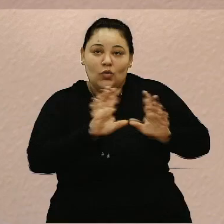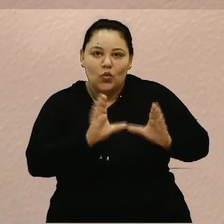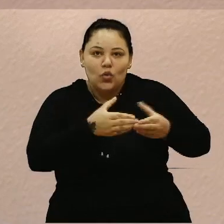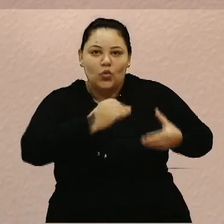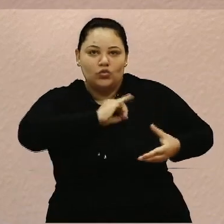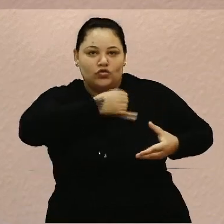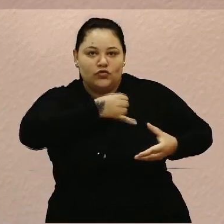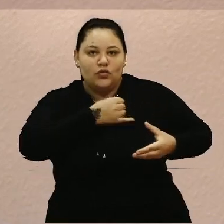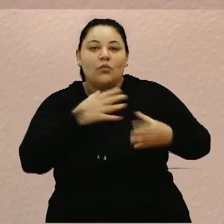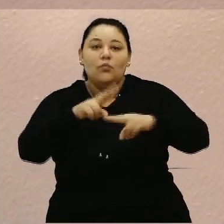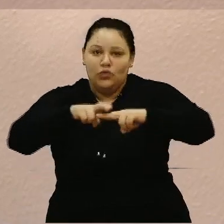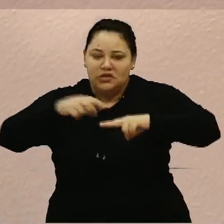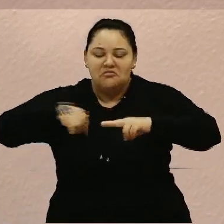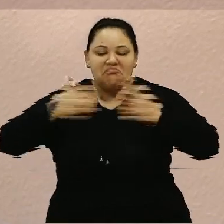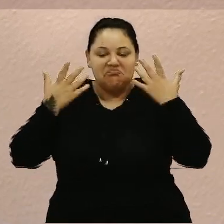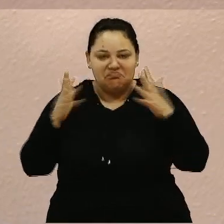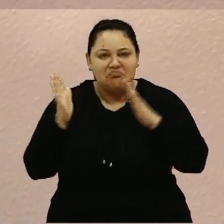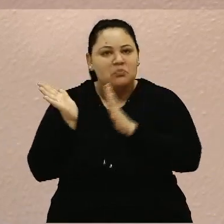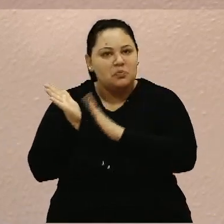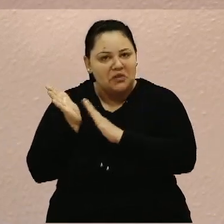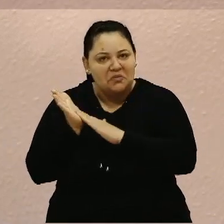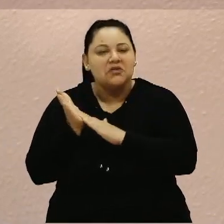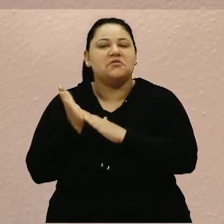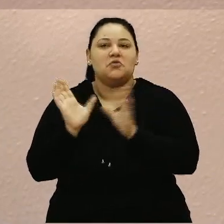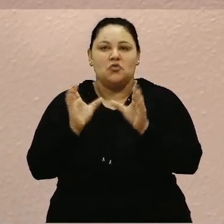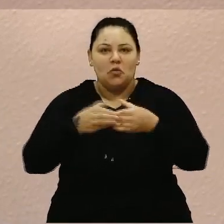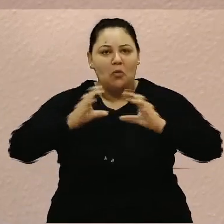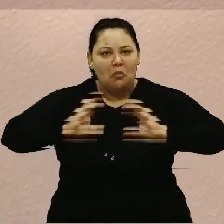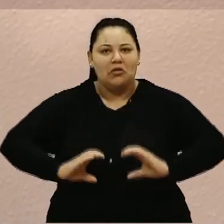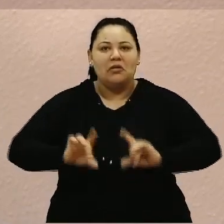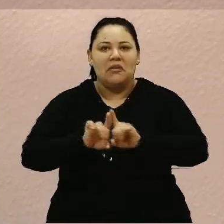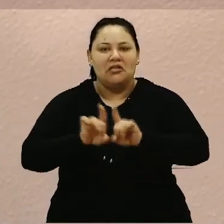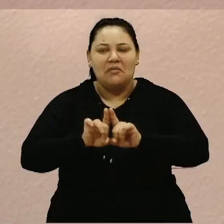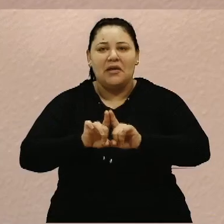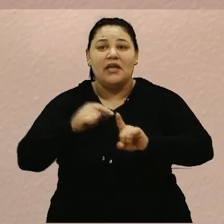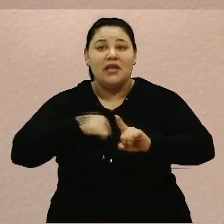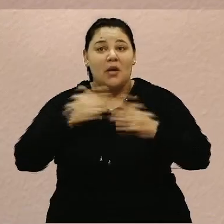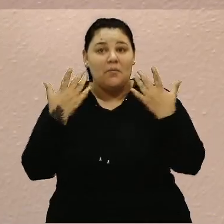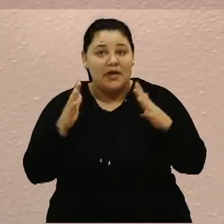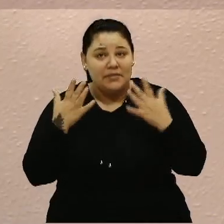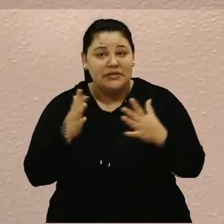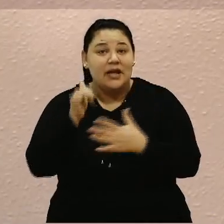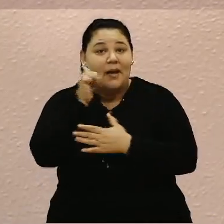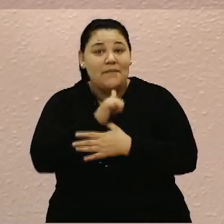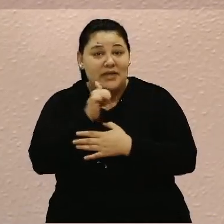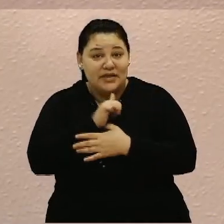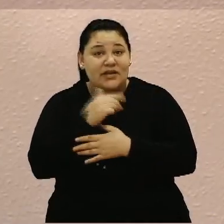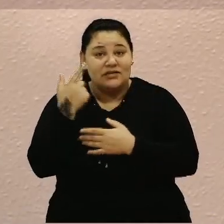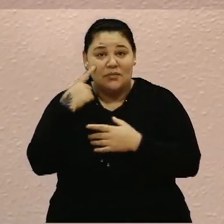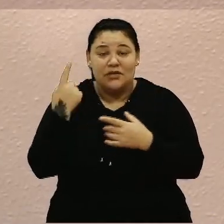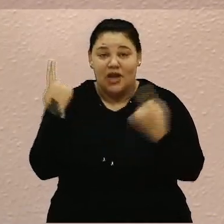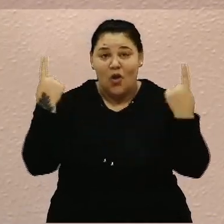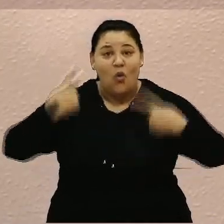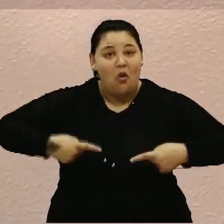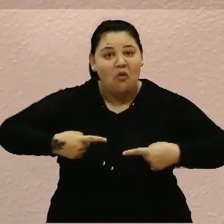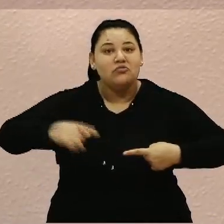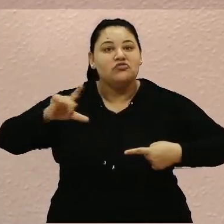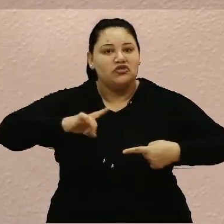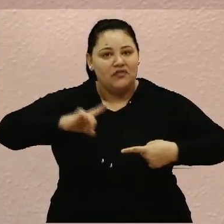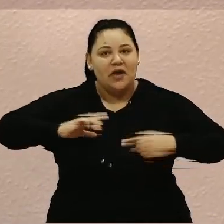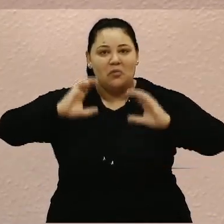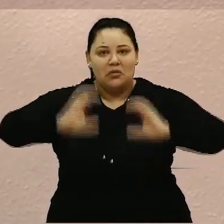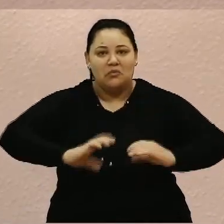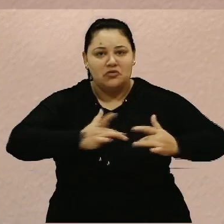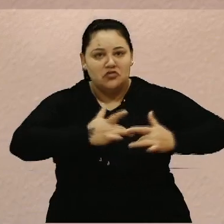por isso parabenizo o time, né, pela sua postura, parabenizo as gurias que, mesmo sendo adversárias, tiveram também uma postura de